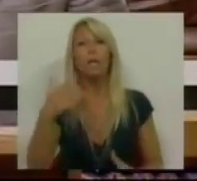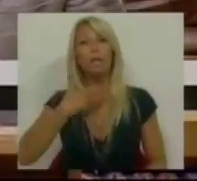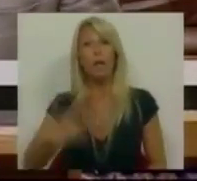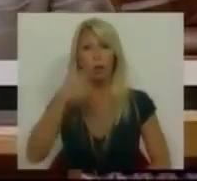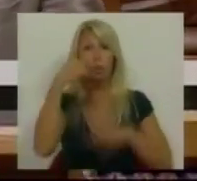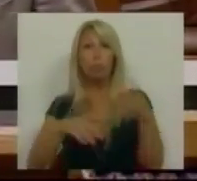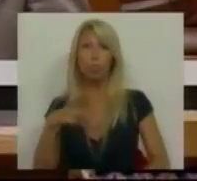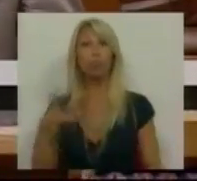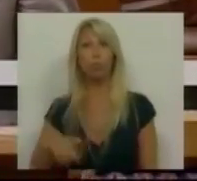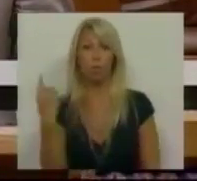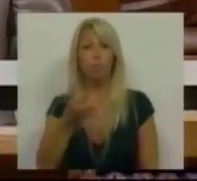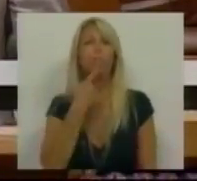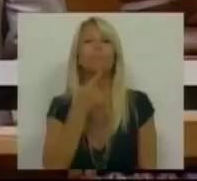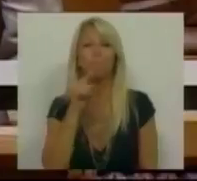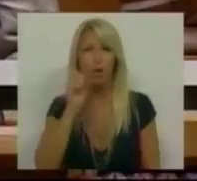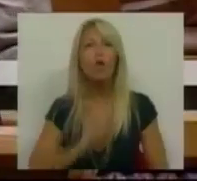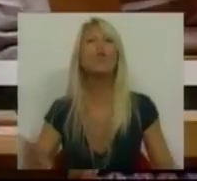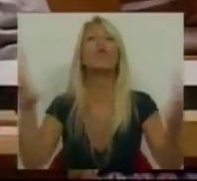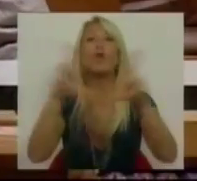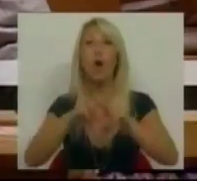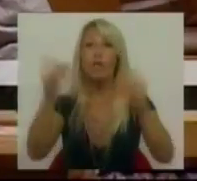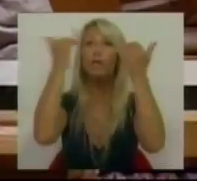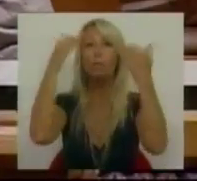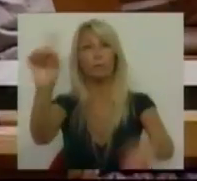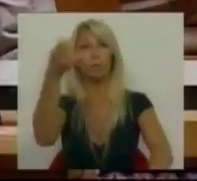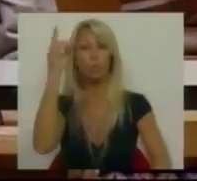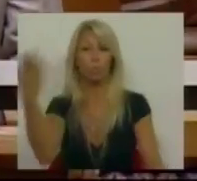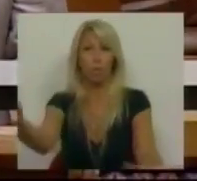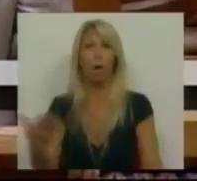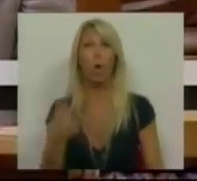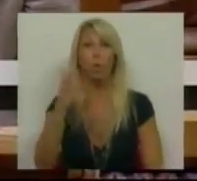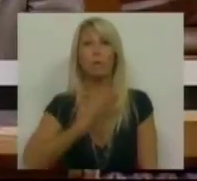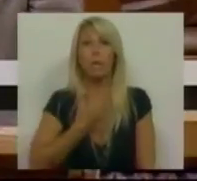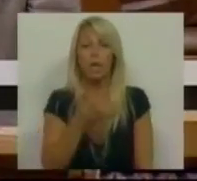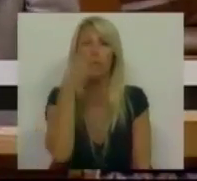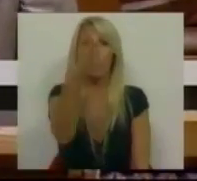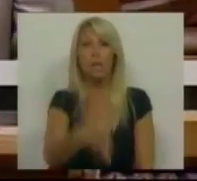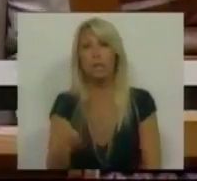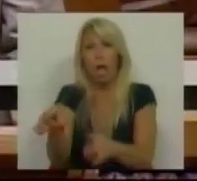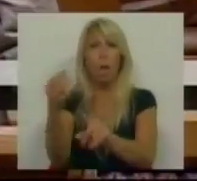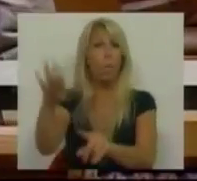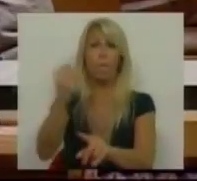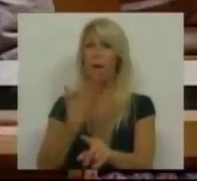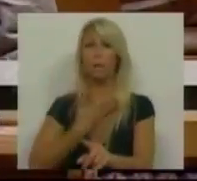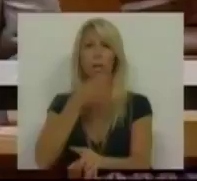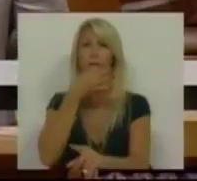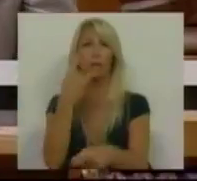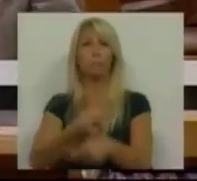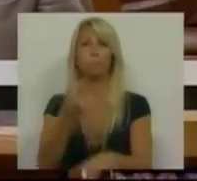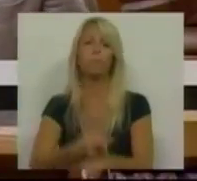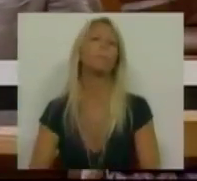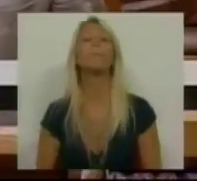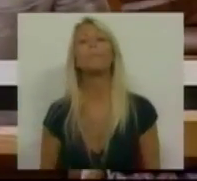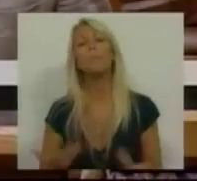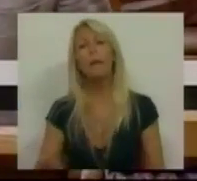não é novidade nenhuma, assim ainda agora foi indicado pelo CDS, assim tem sido a palavra do PSD. Mas é